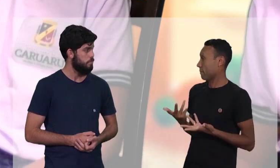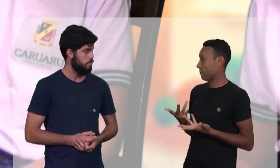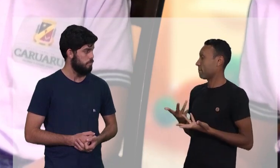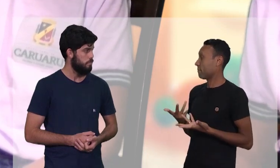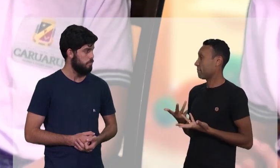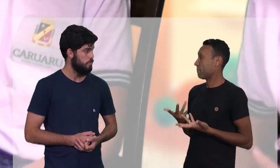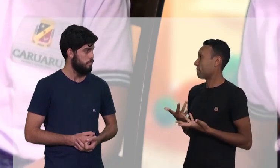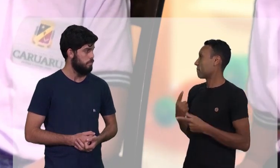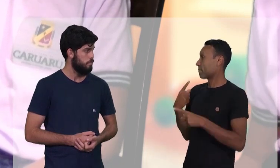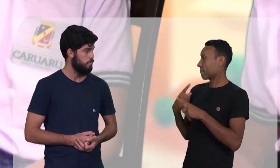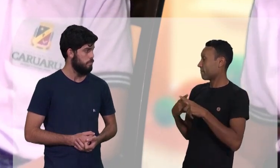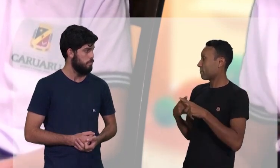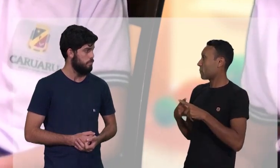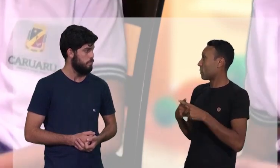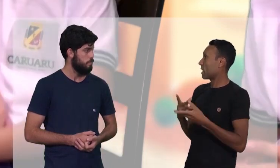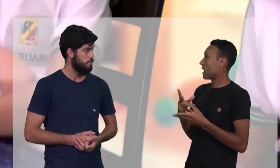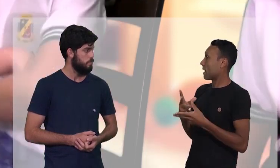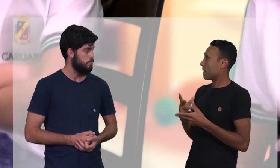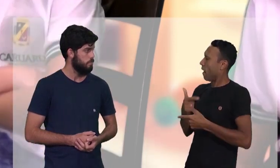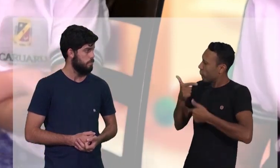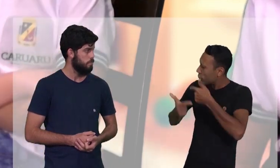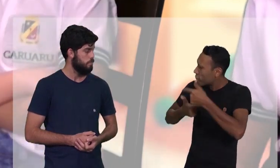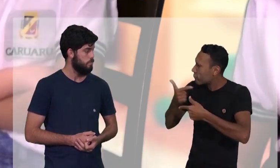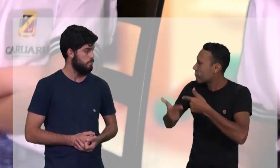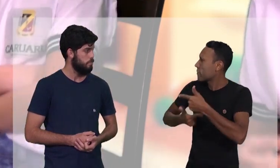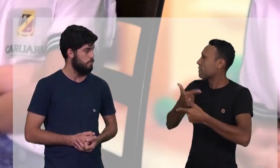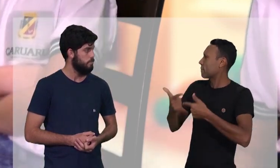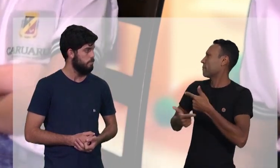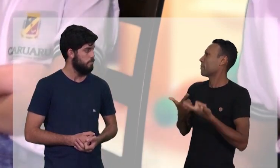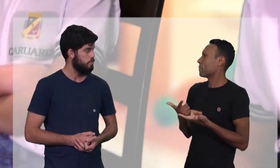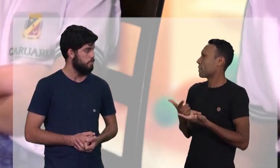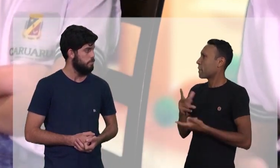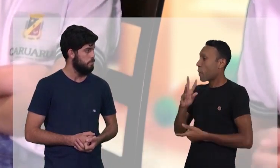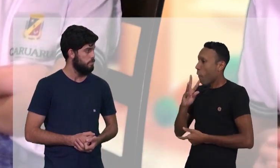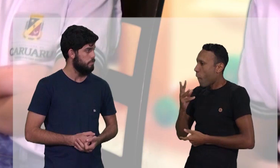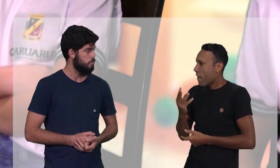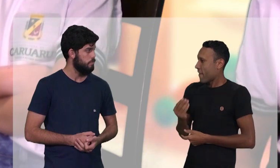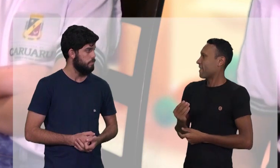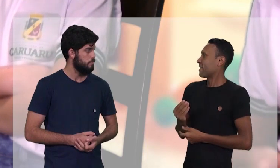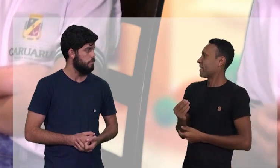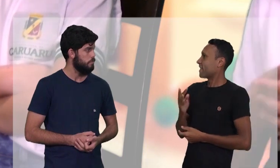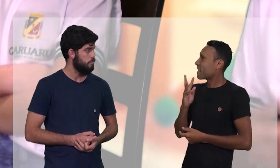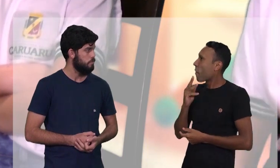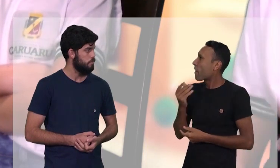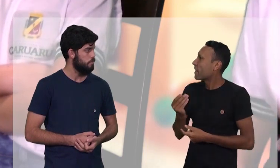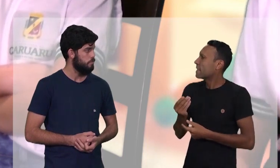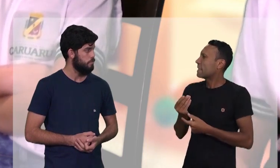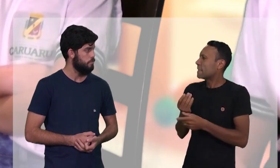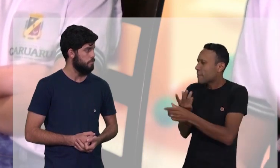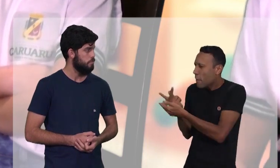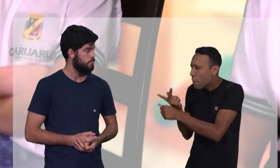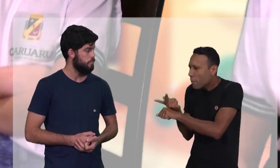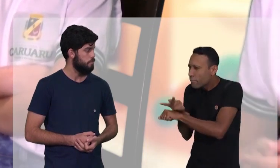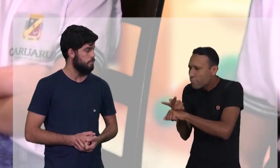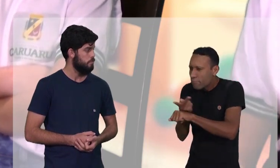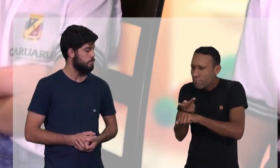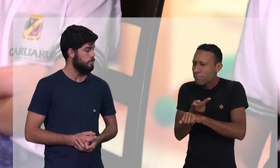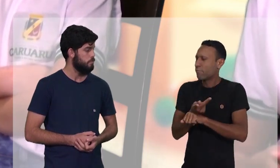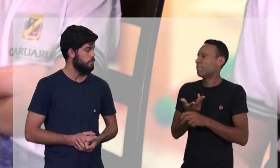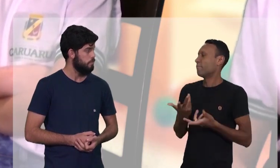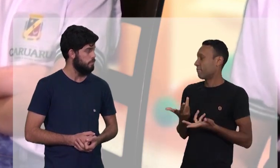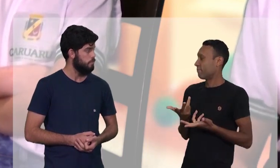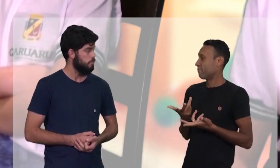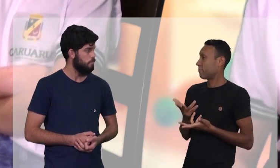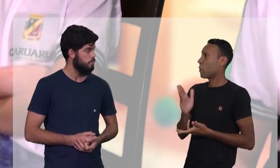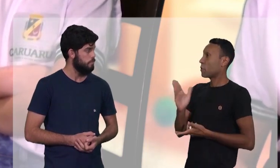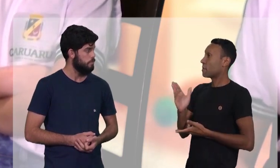favorita. Porque você realmente está se dedicando àquilo, porque você se conheceu, você se deu o trabalho de tentar fazer aquilo. E é como